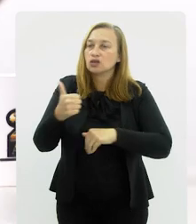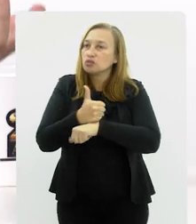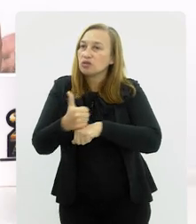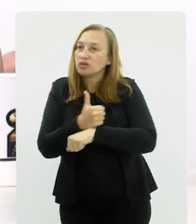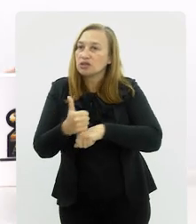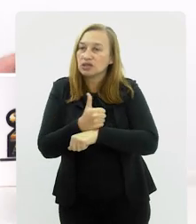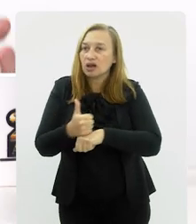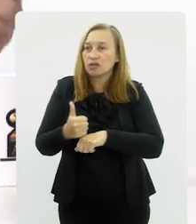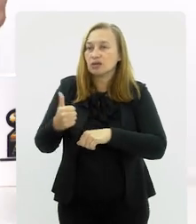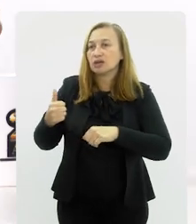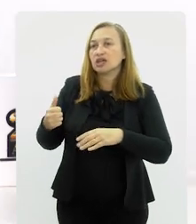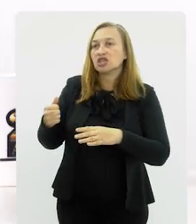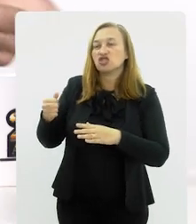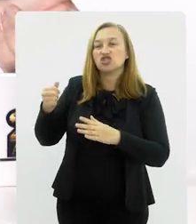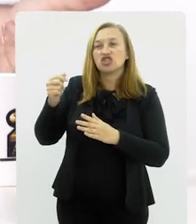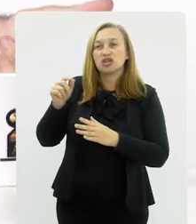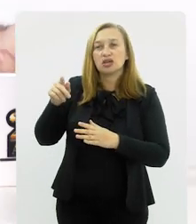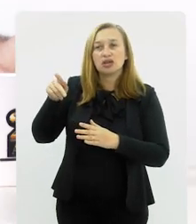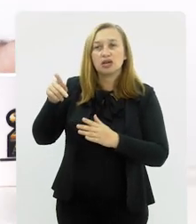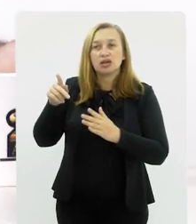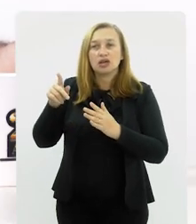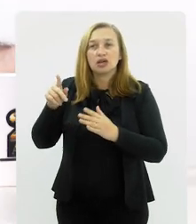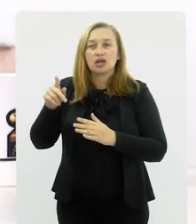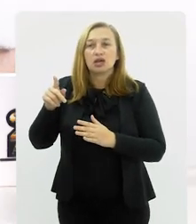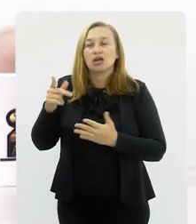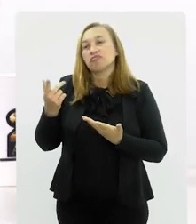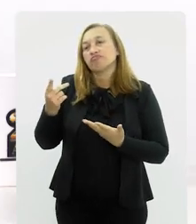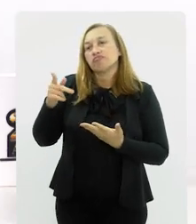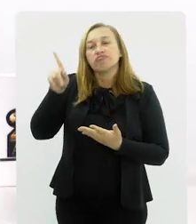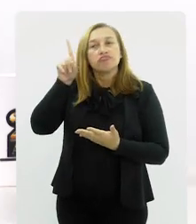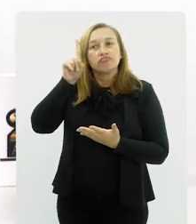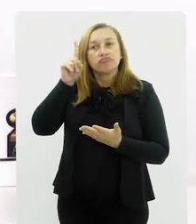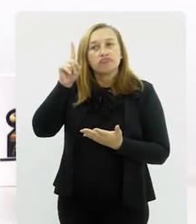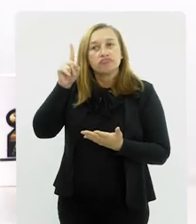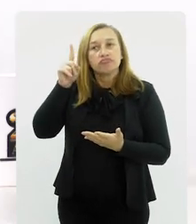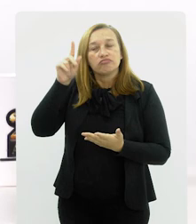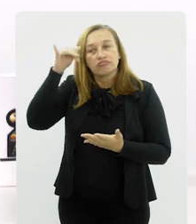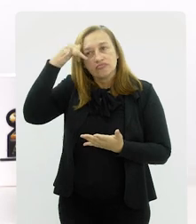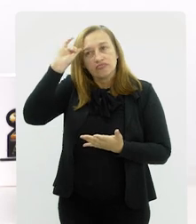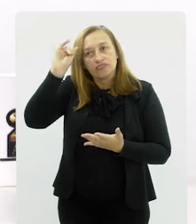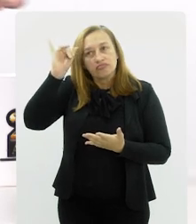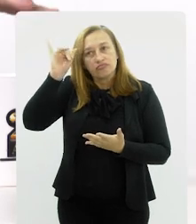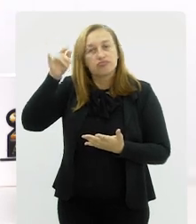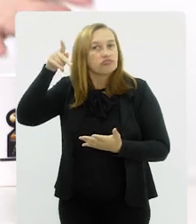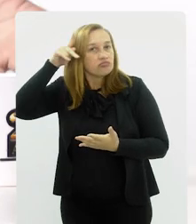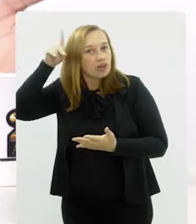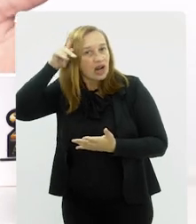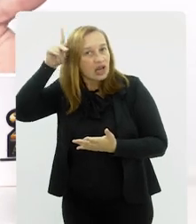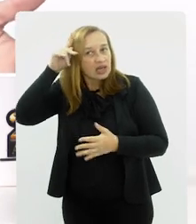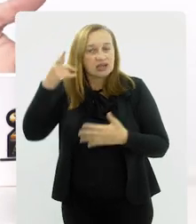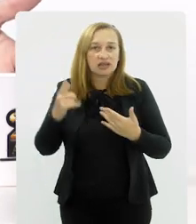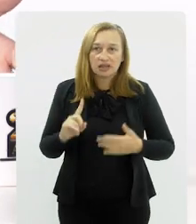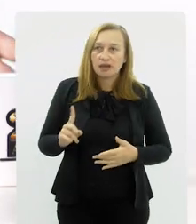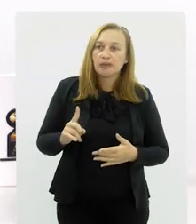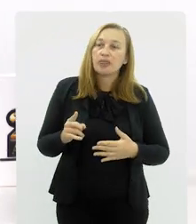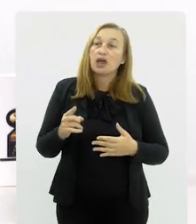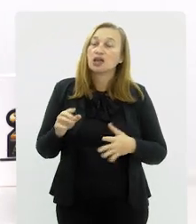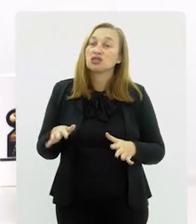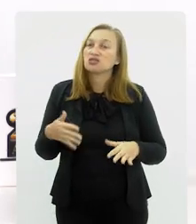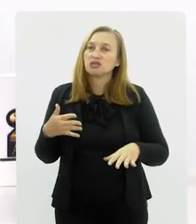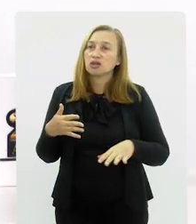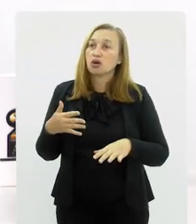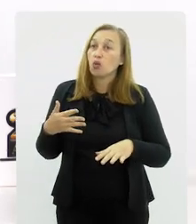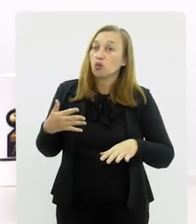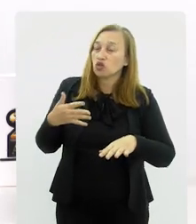dos profissionais de Parintins, que vai daquilo que eu falei. Você vai na fábrica do samba hoje, está um deserto, porque eles não chegaram ainda. É verdade.